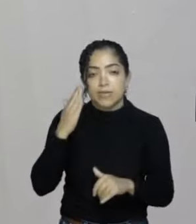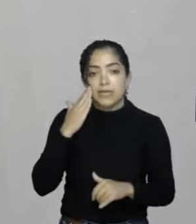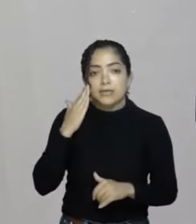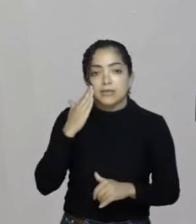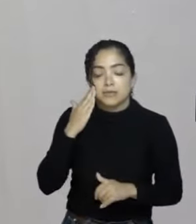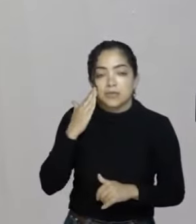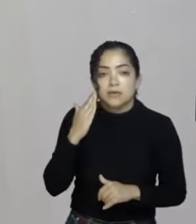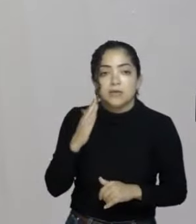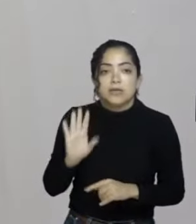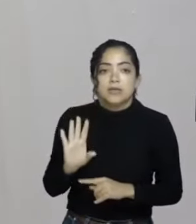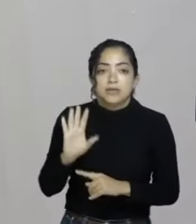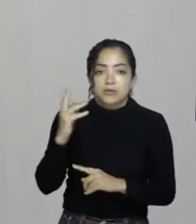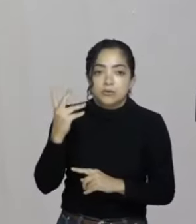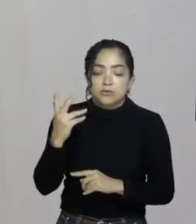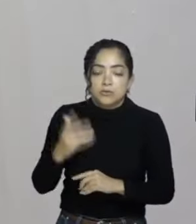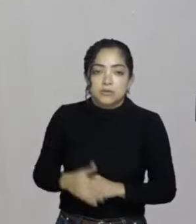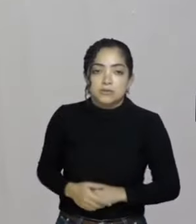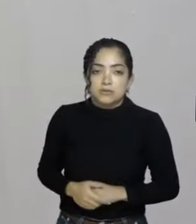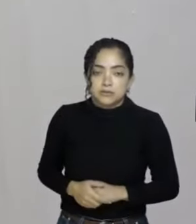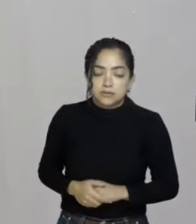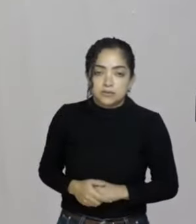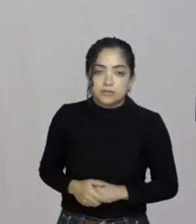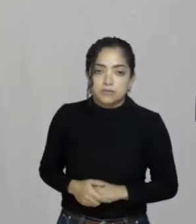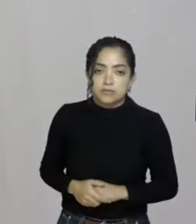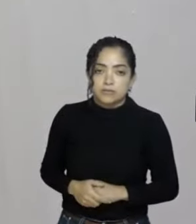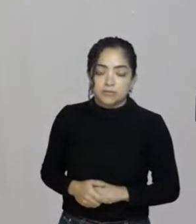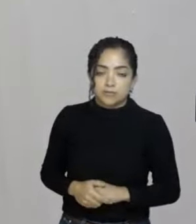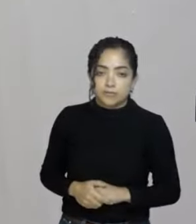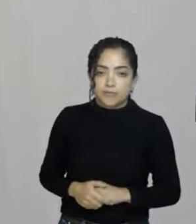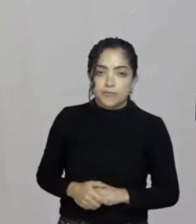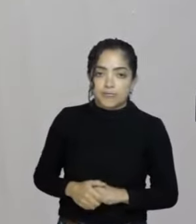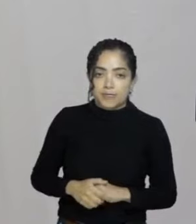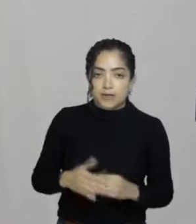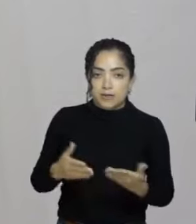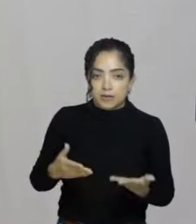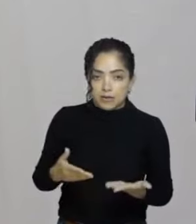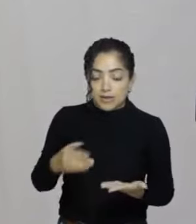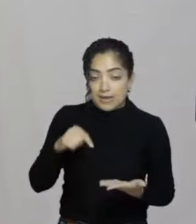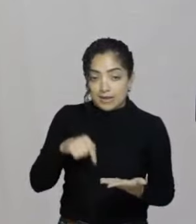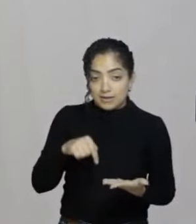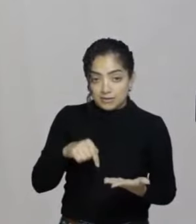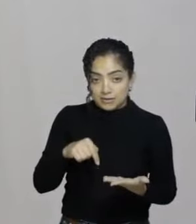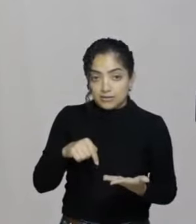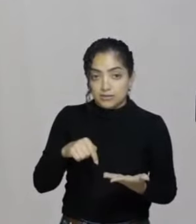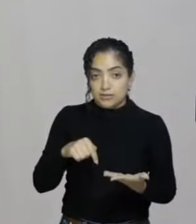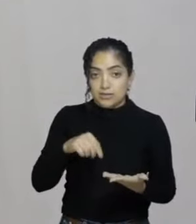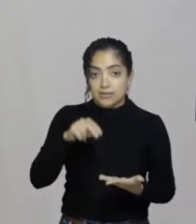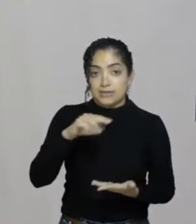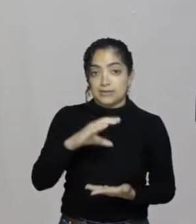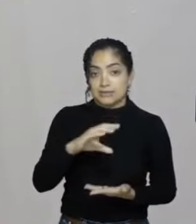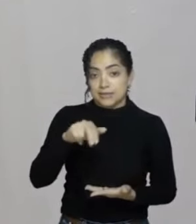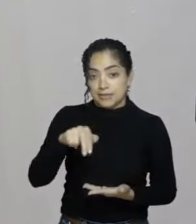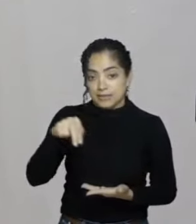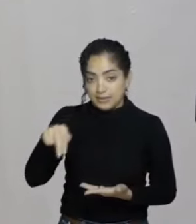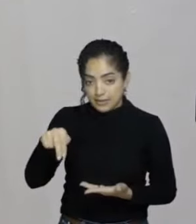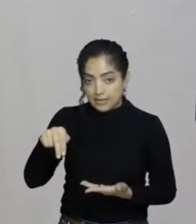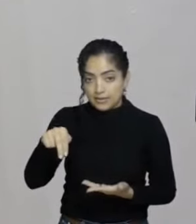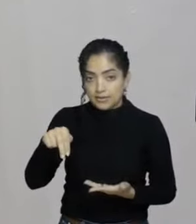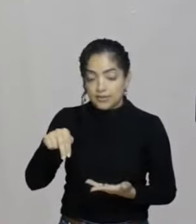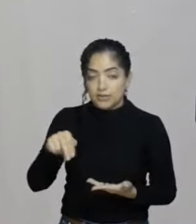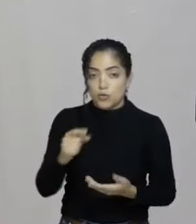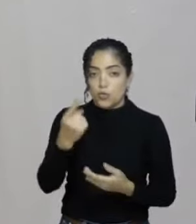que acontece aqui no estado que só um estado brasileiro isso é reportagem aqui da CNN só um